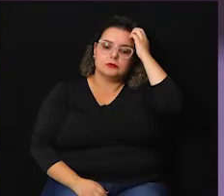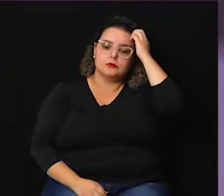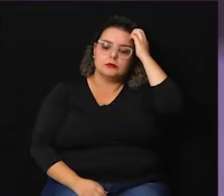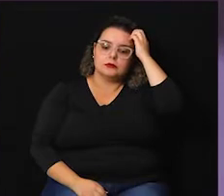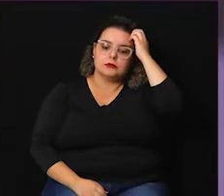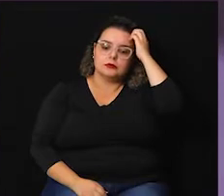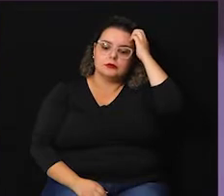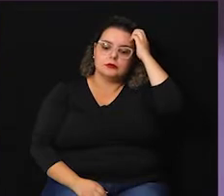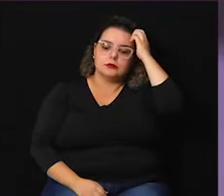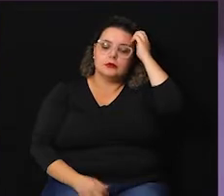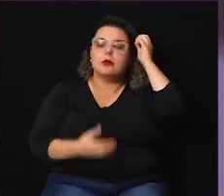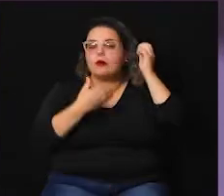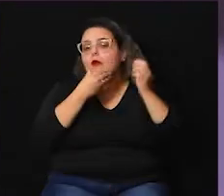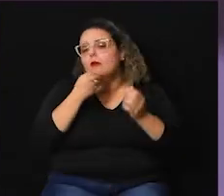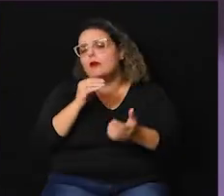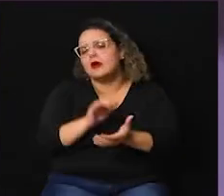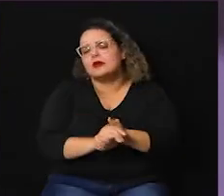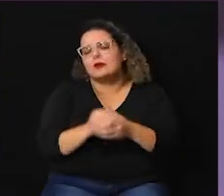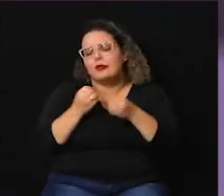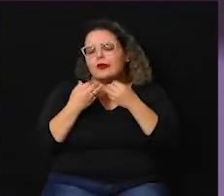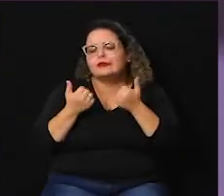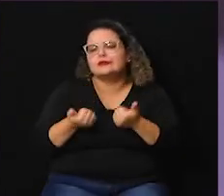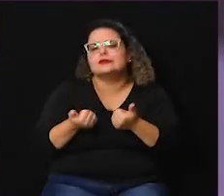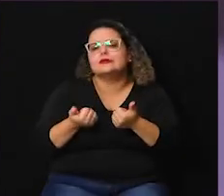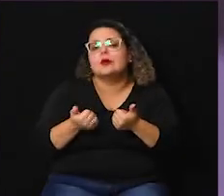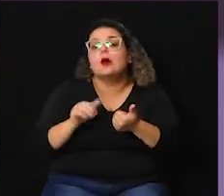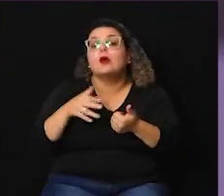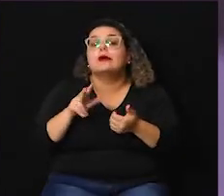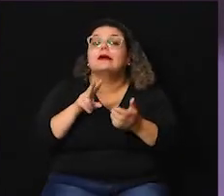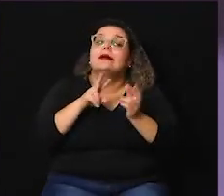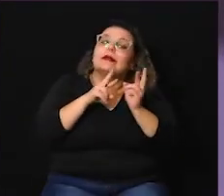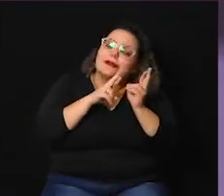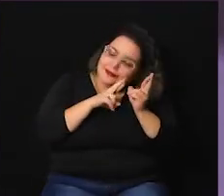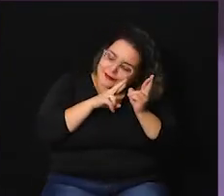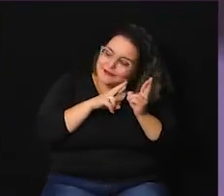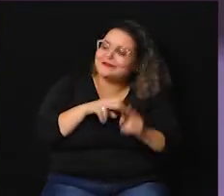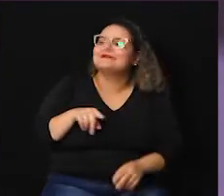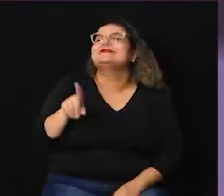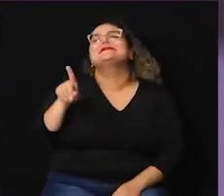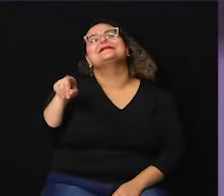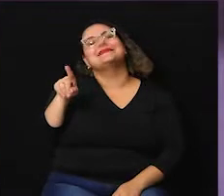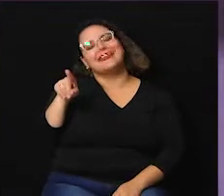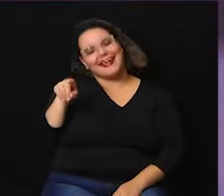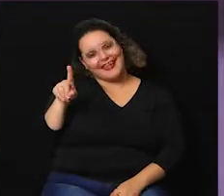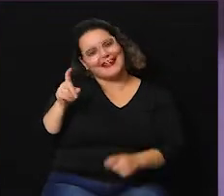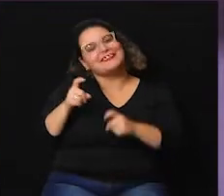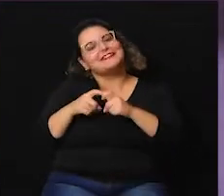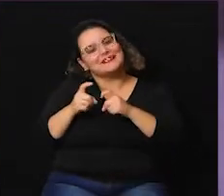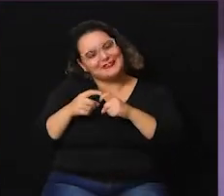muito bonzinho, viu? Aliás, o marido é muito bonzinho quando ele está dormindo. Exatamente, doutor.